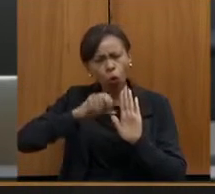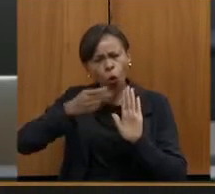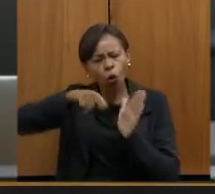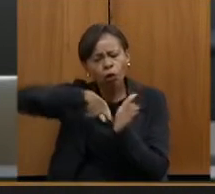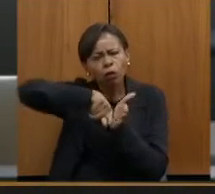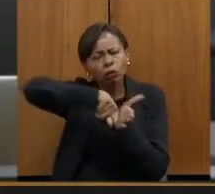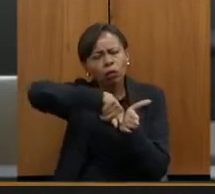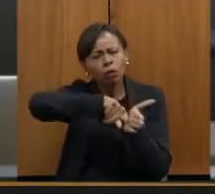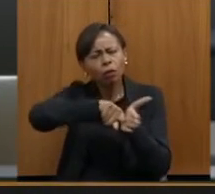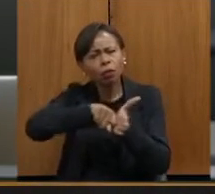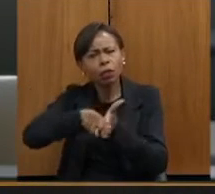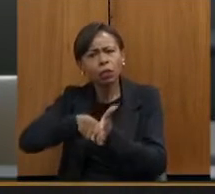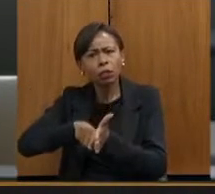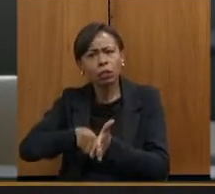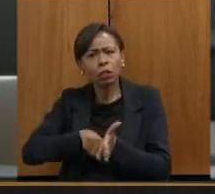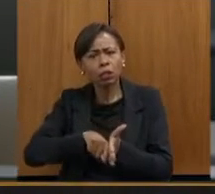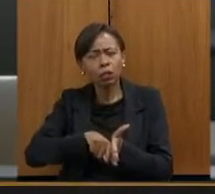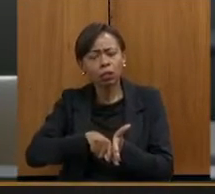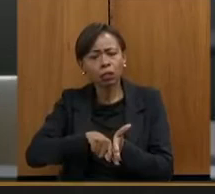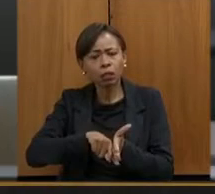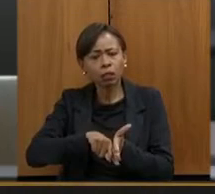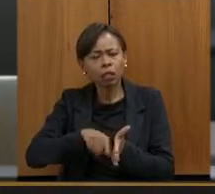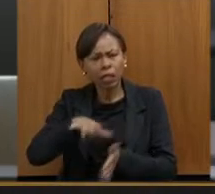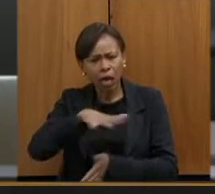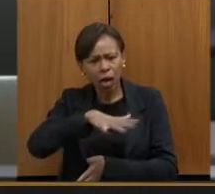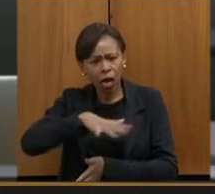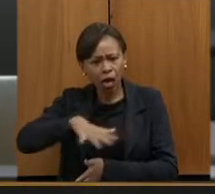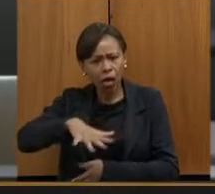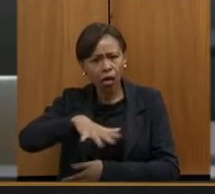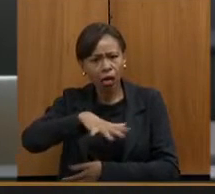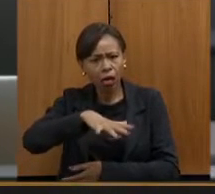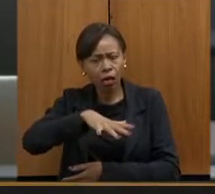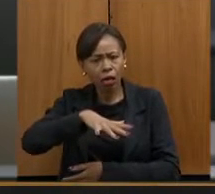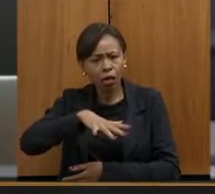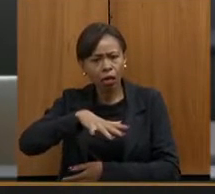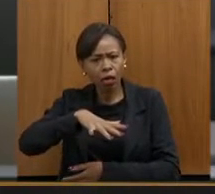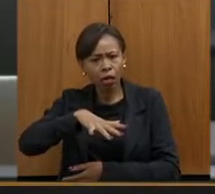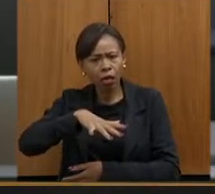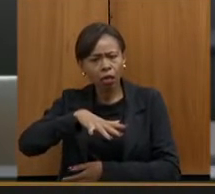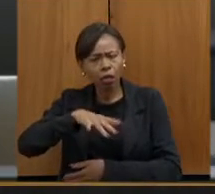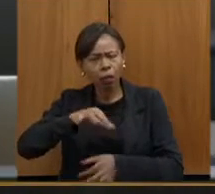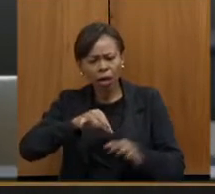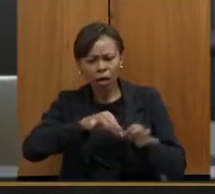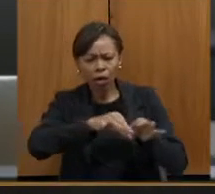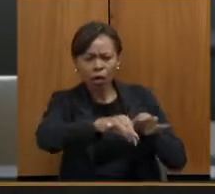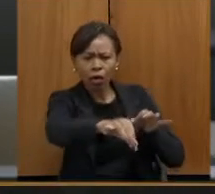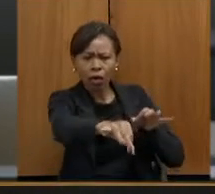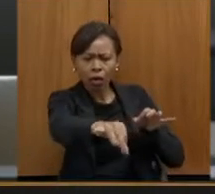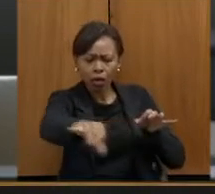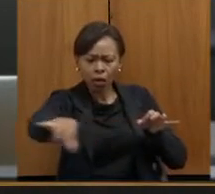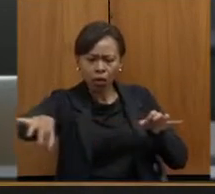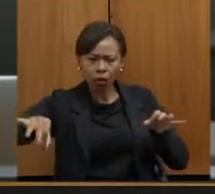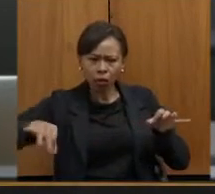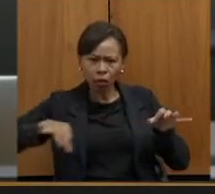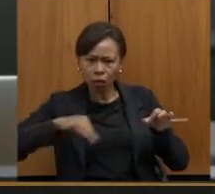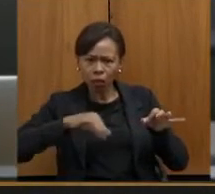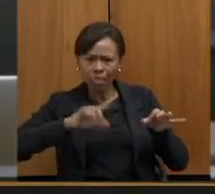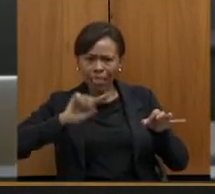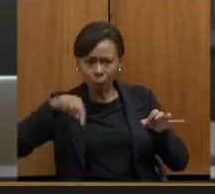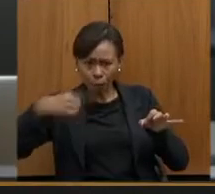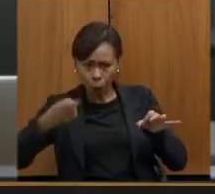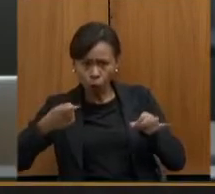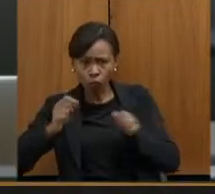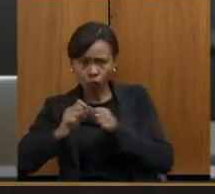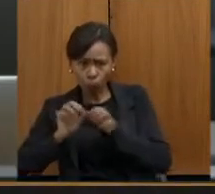para fazer um levantamento da área, de medição, para depois fazer o projeto.